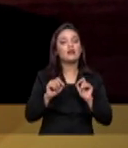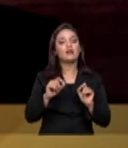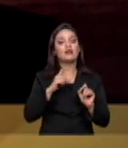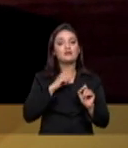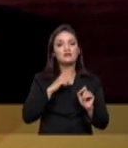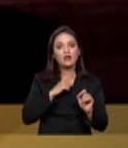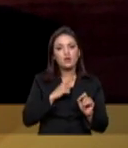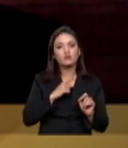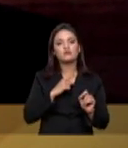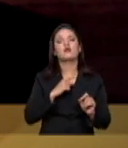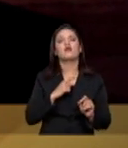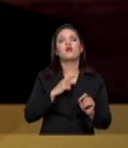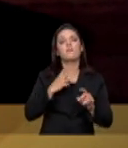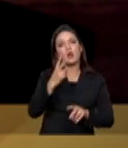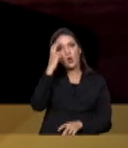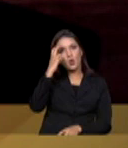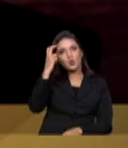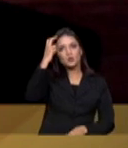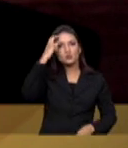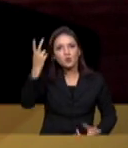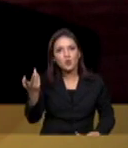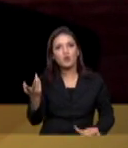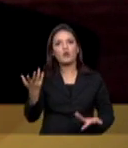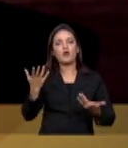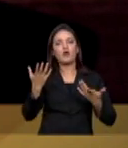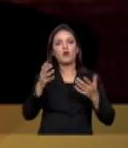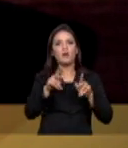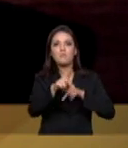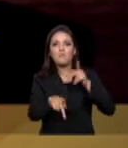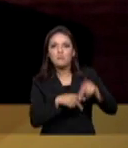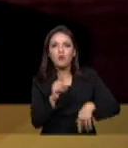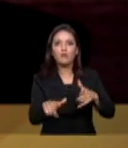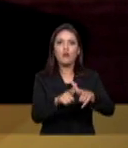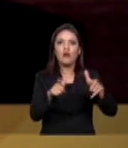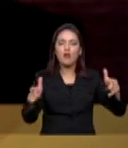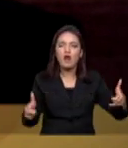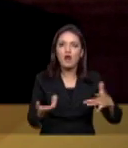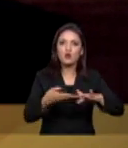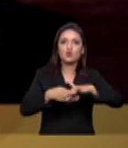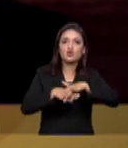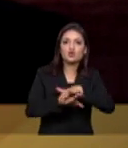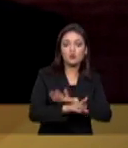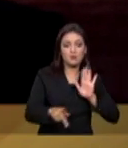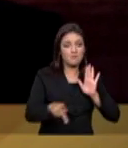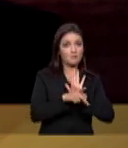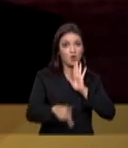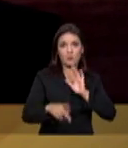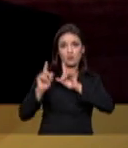física e cultural em segundos usos costumes e tradições